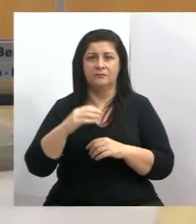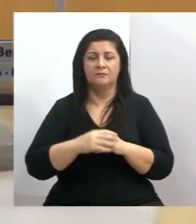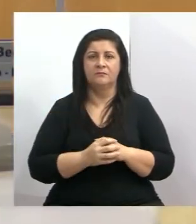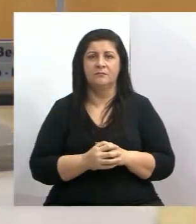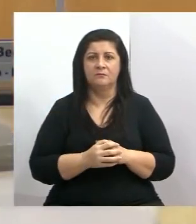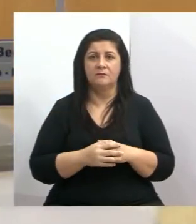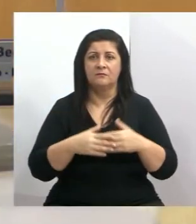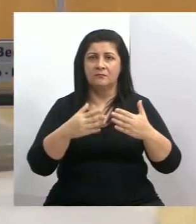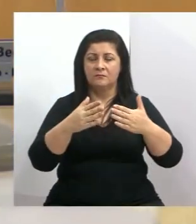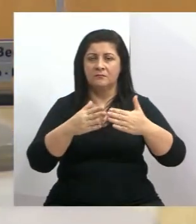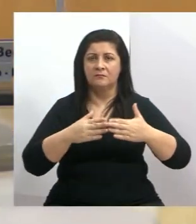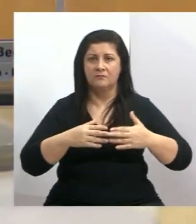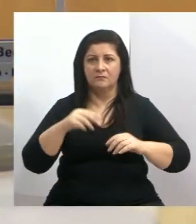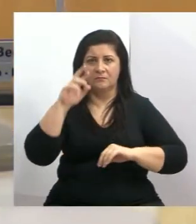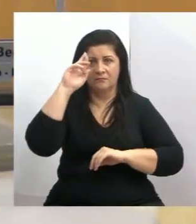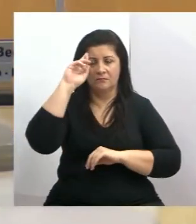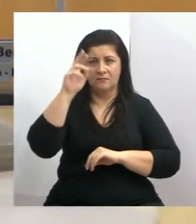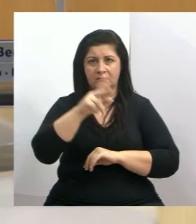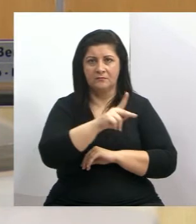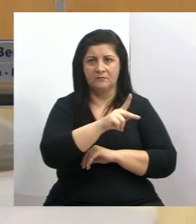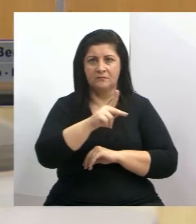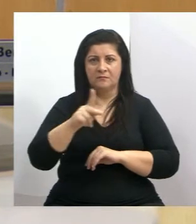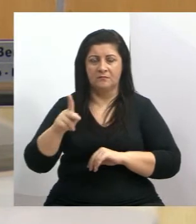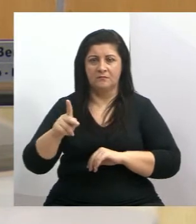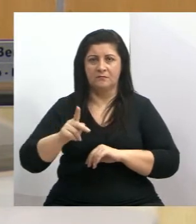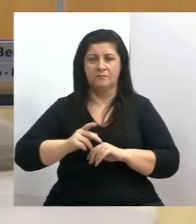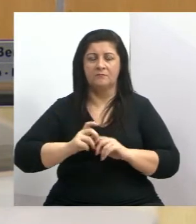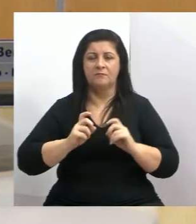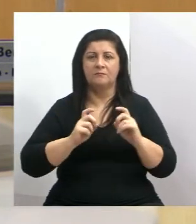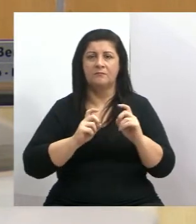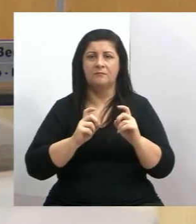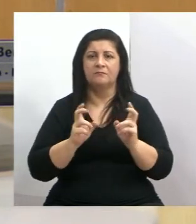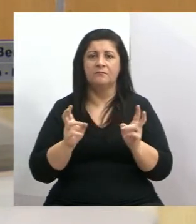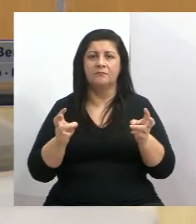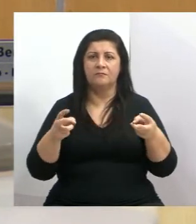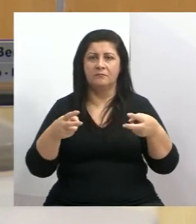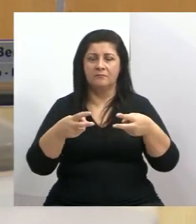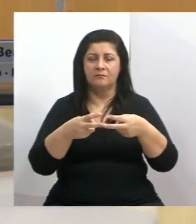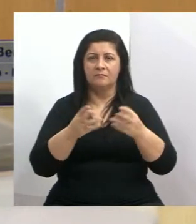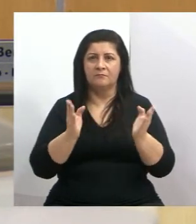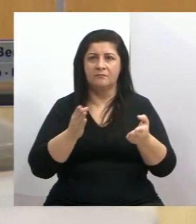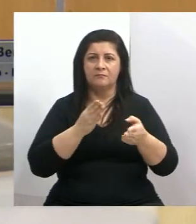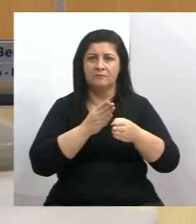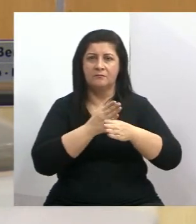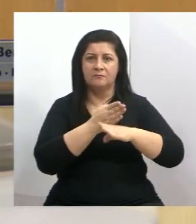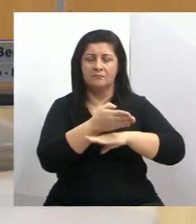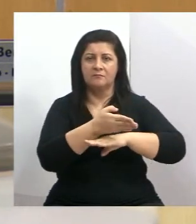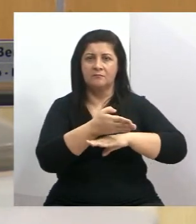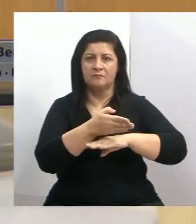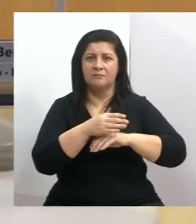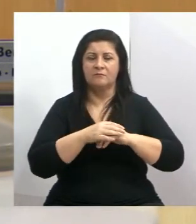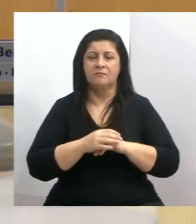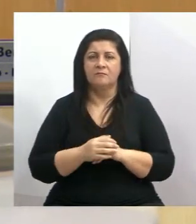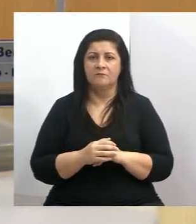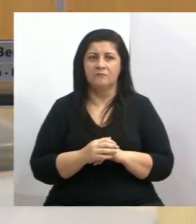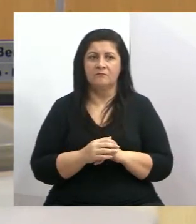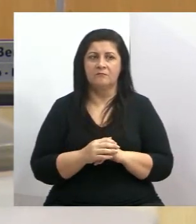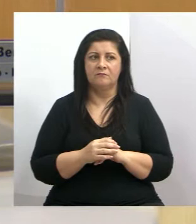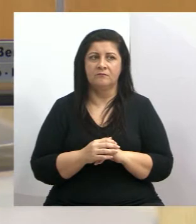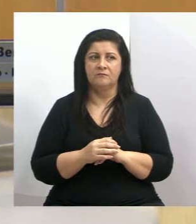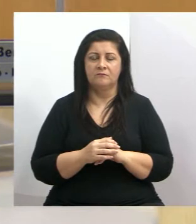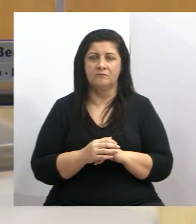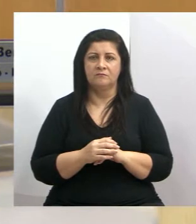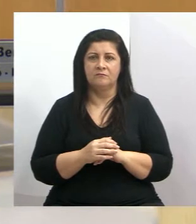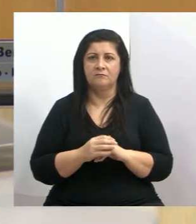requeremos ao excelentíssimo senhor presidente desta casa o vida e aprovado pelo egrégio plenário